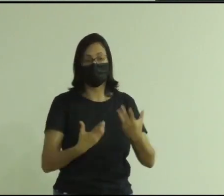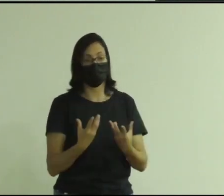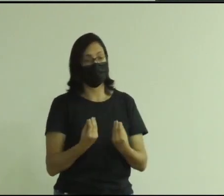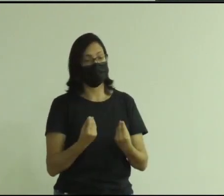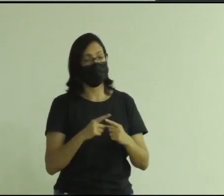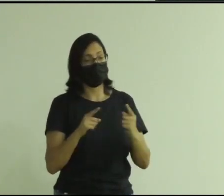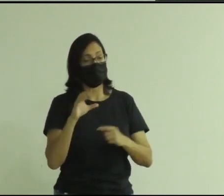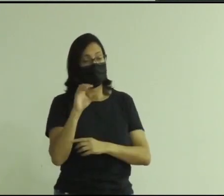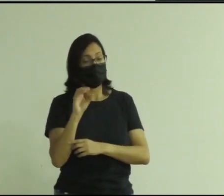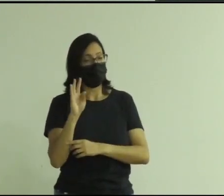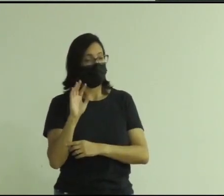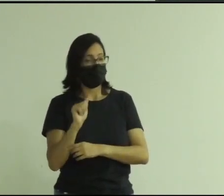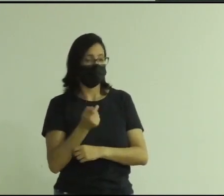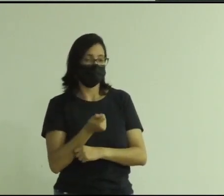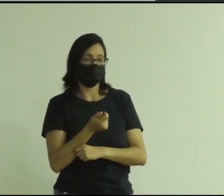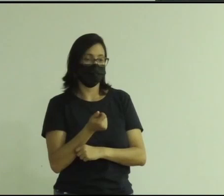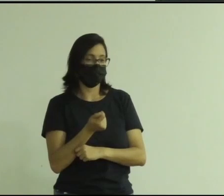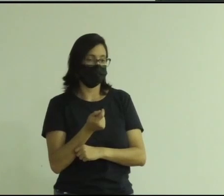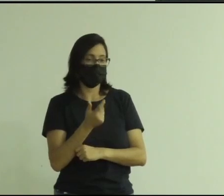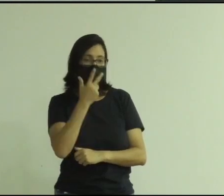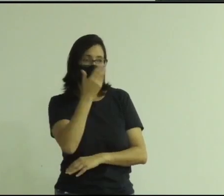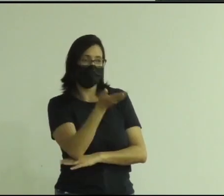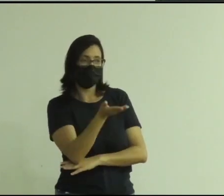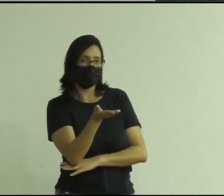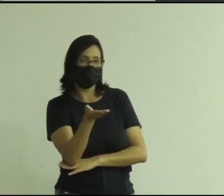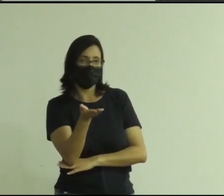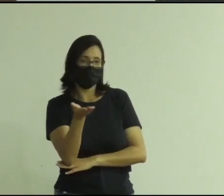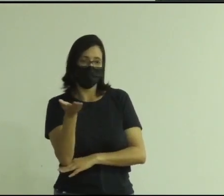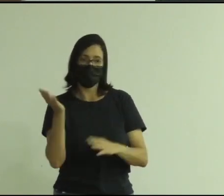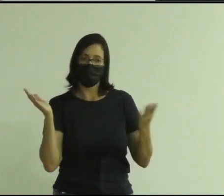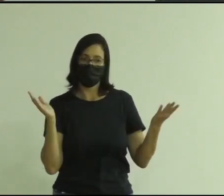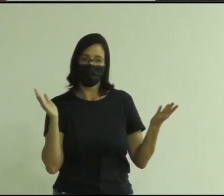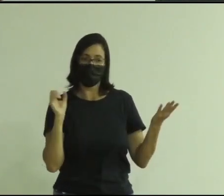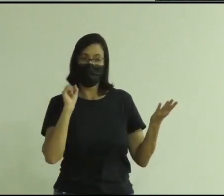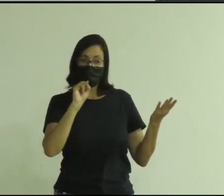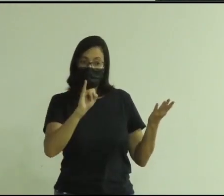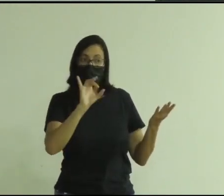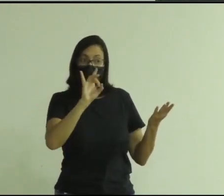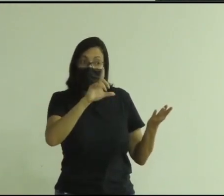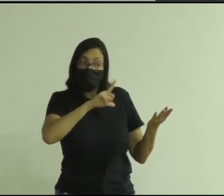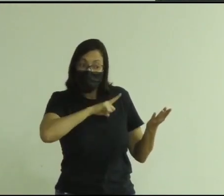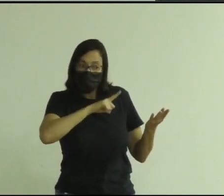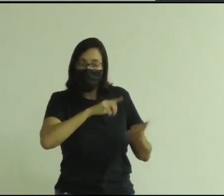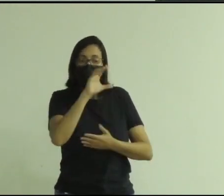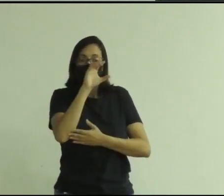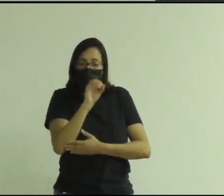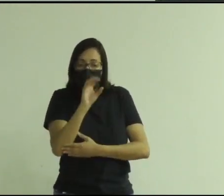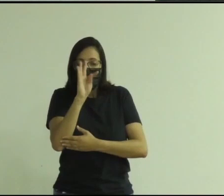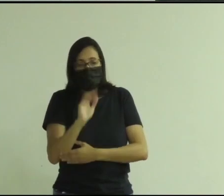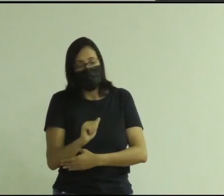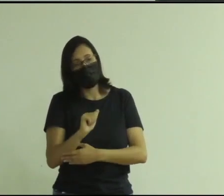Tem uma música que diz: cota não é esmola. Mas se for só cota, acaba sendo. Porque a gente precisa